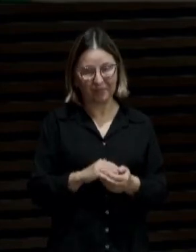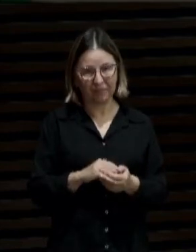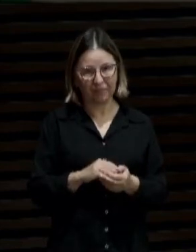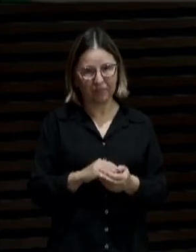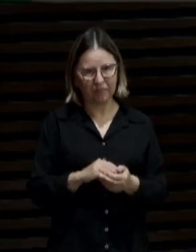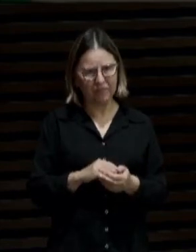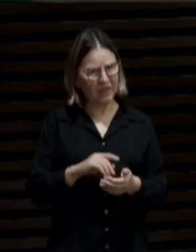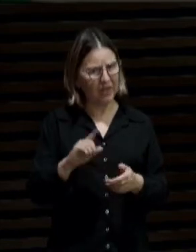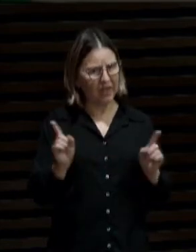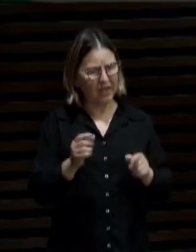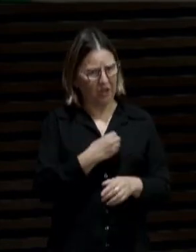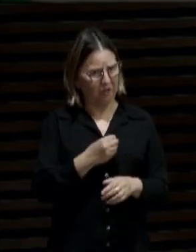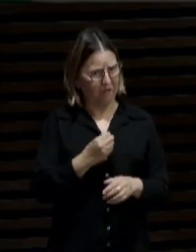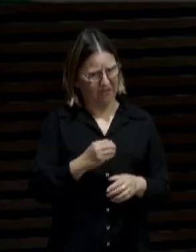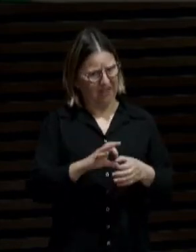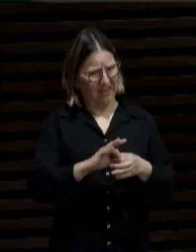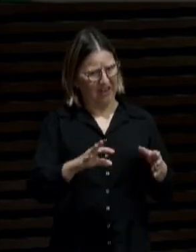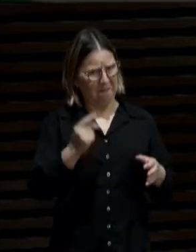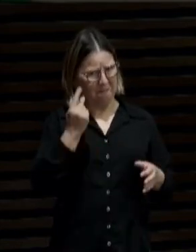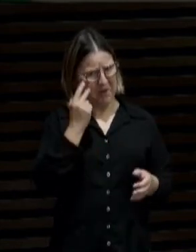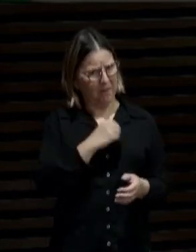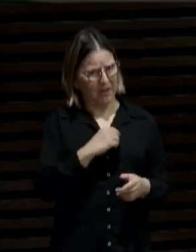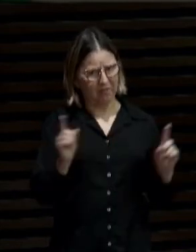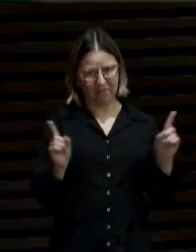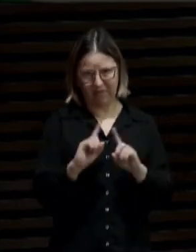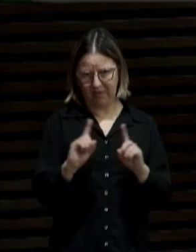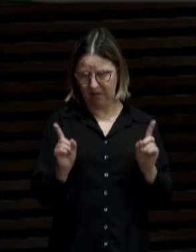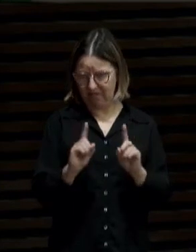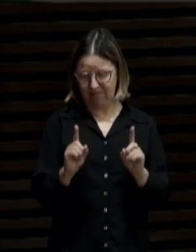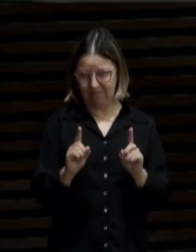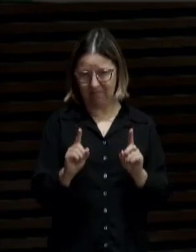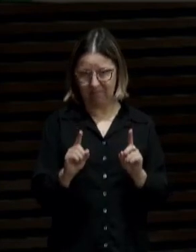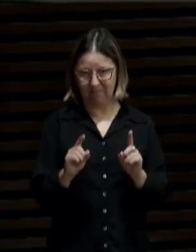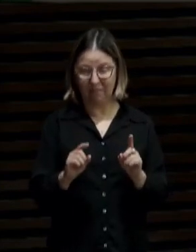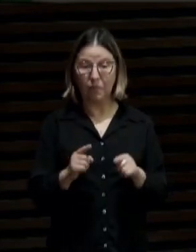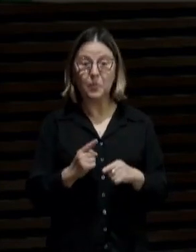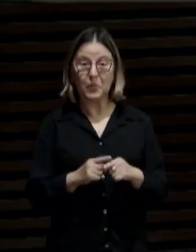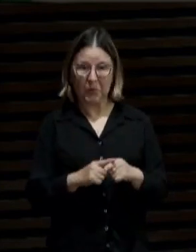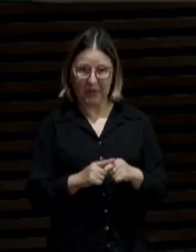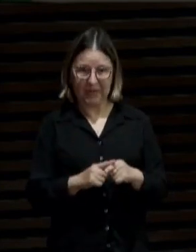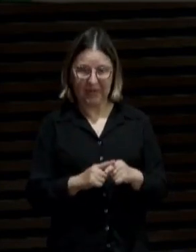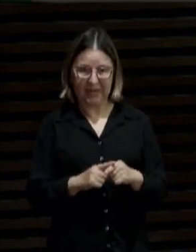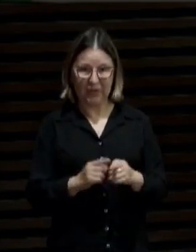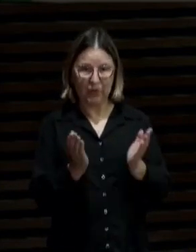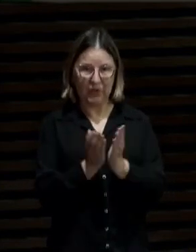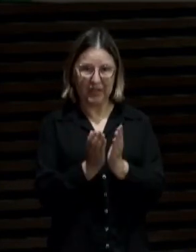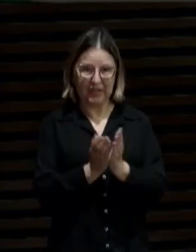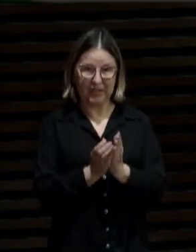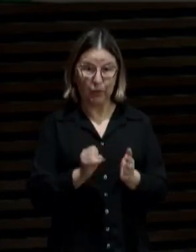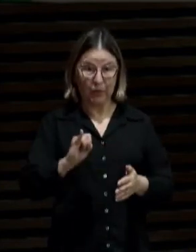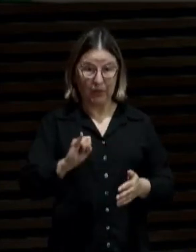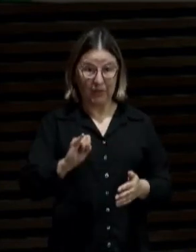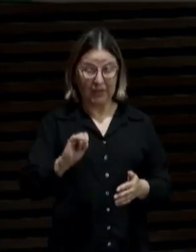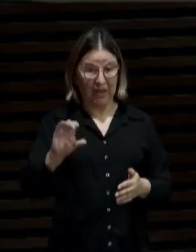o cristão que teve o seu coração mudado, ele quebra e chora com cada pecado que comete. Mas